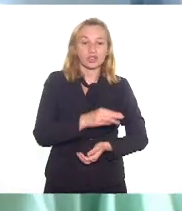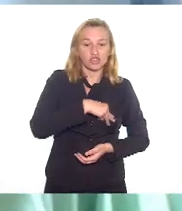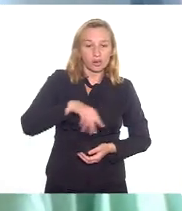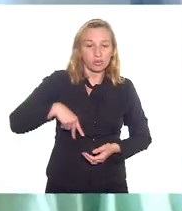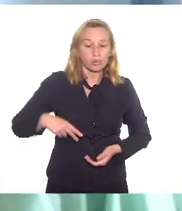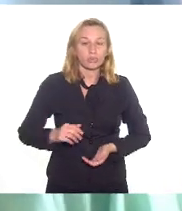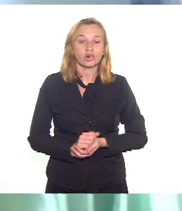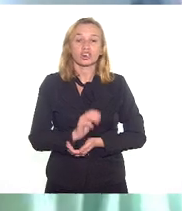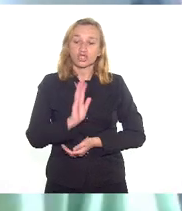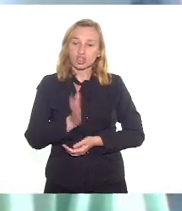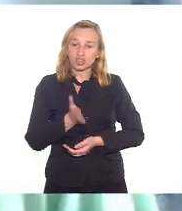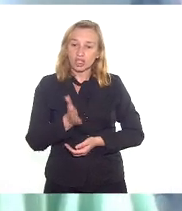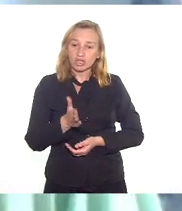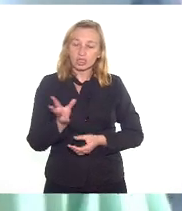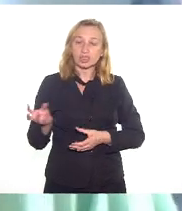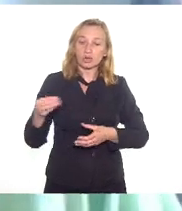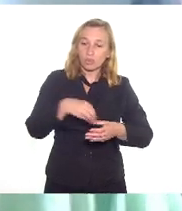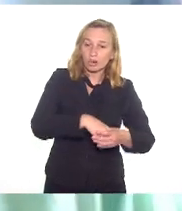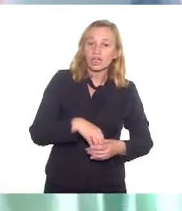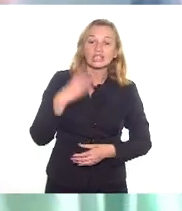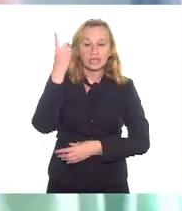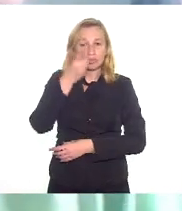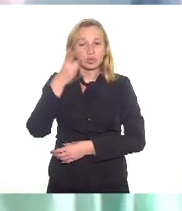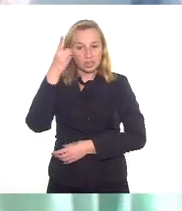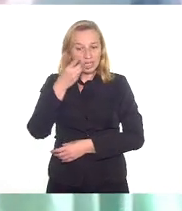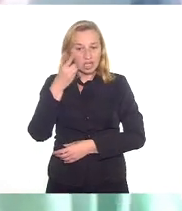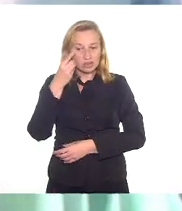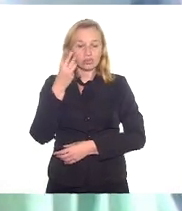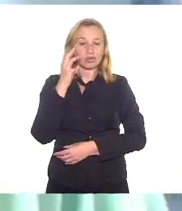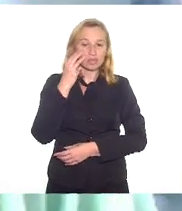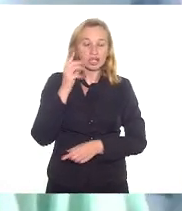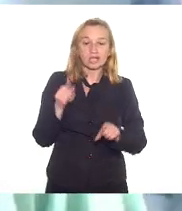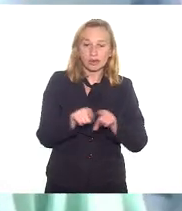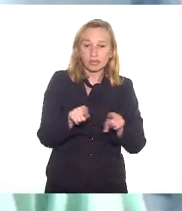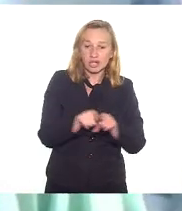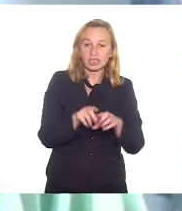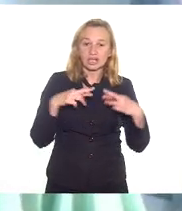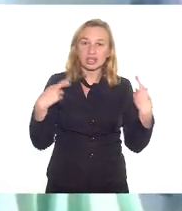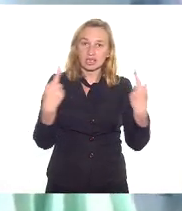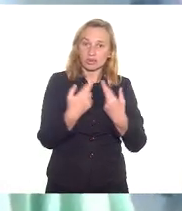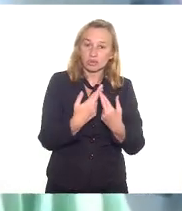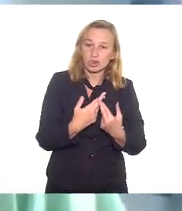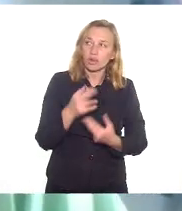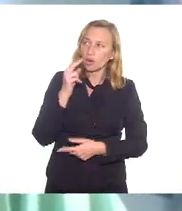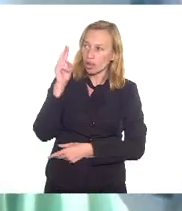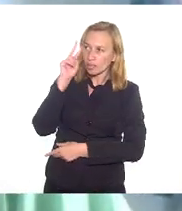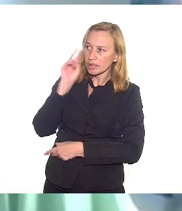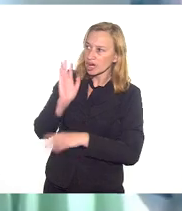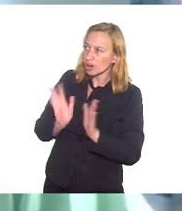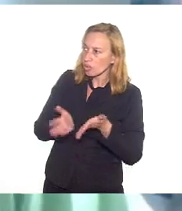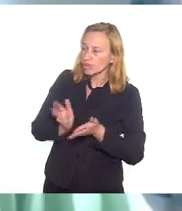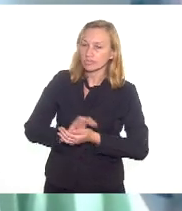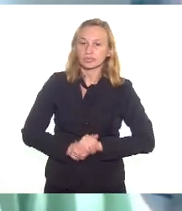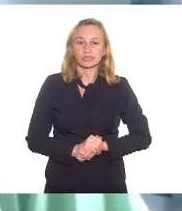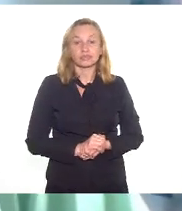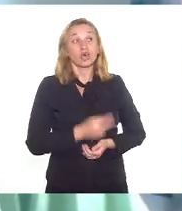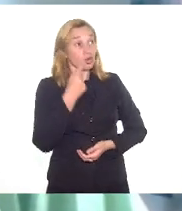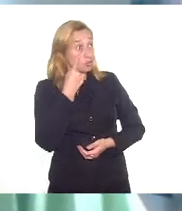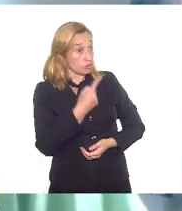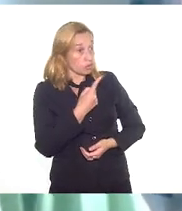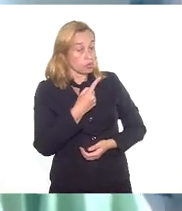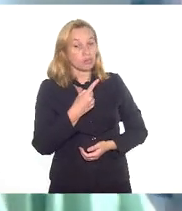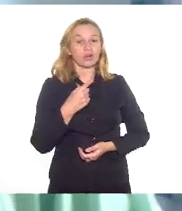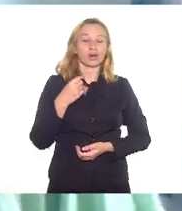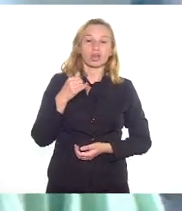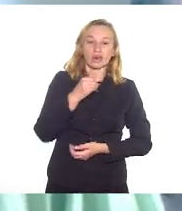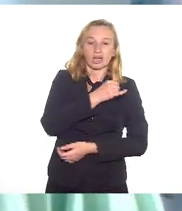essas emendas já tenham sido incorporadas, o deputado Valdec Carneiro também participou dessa audiência, estou lembrando agora. Viu, Renata Souza?